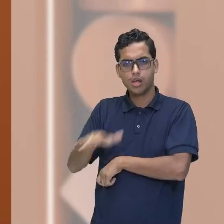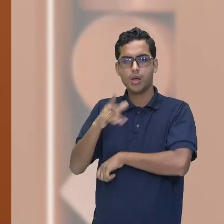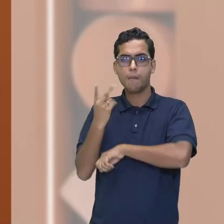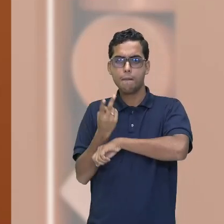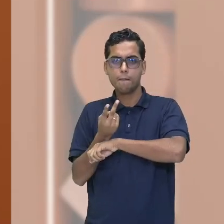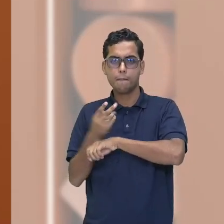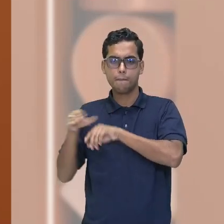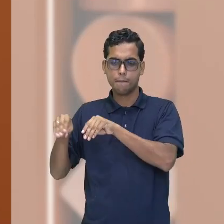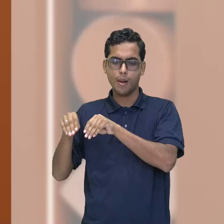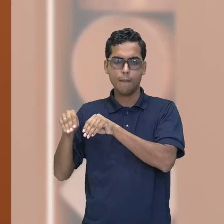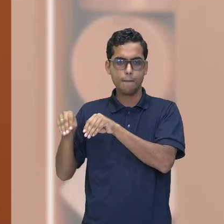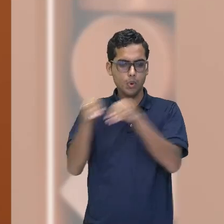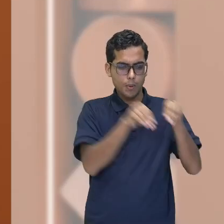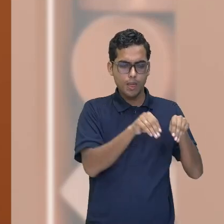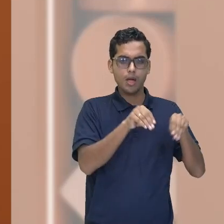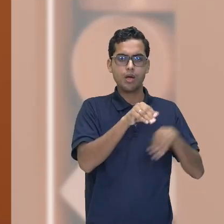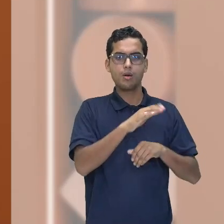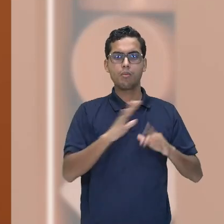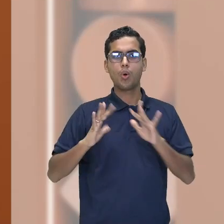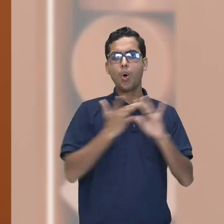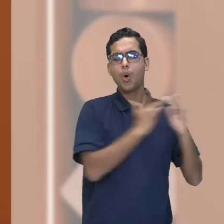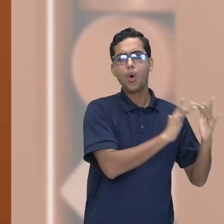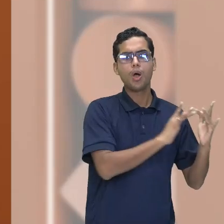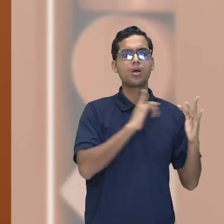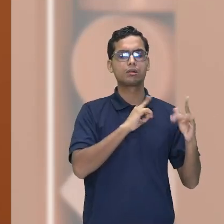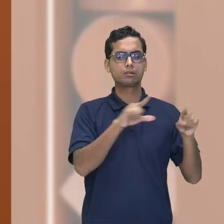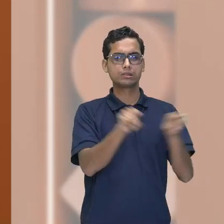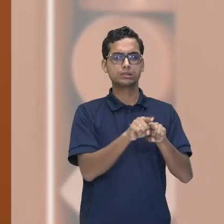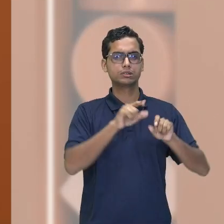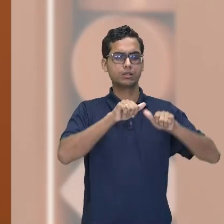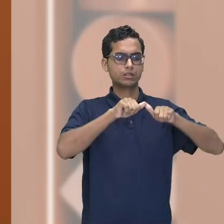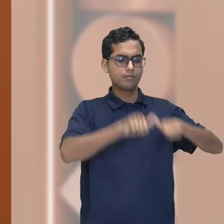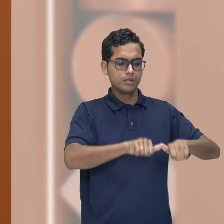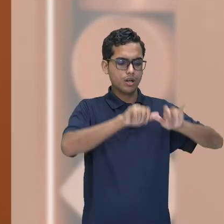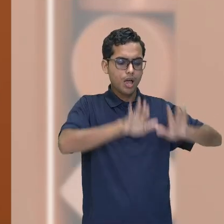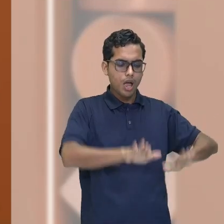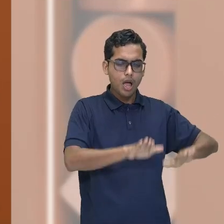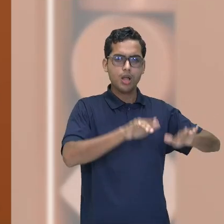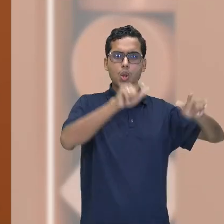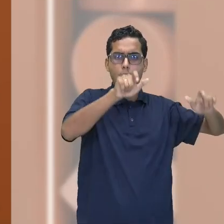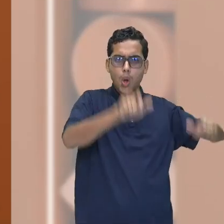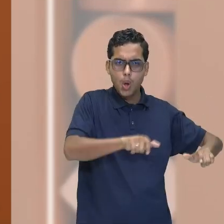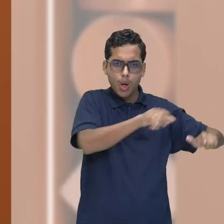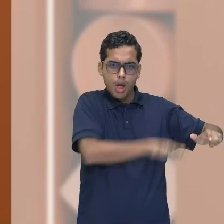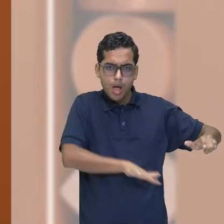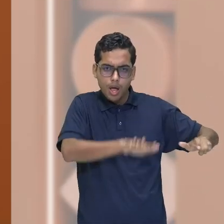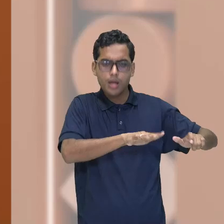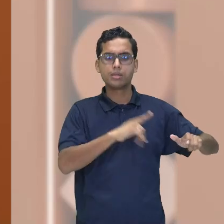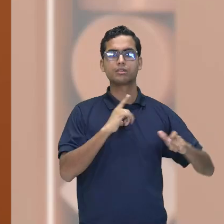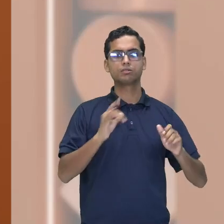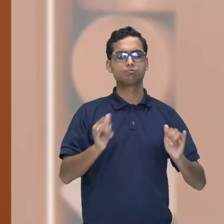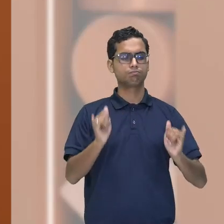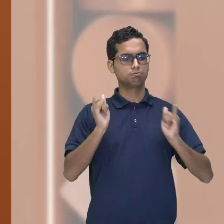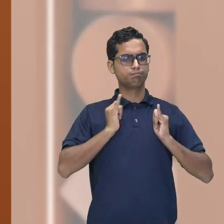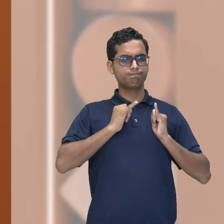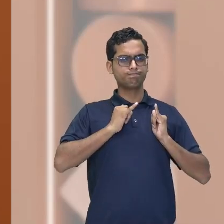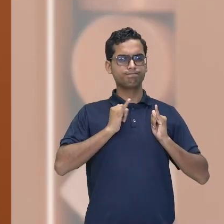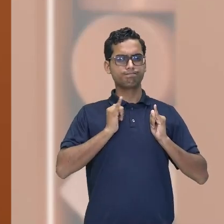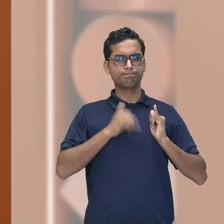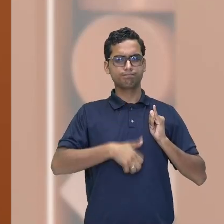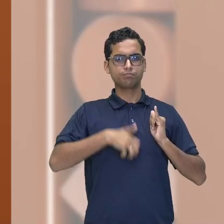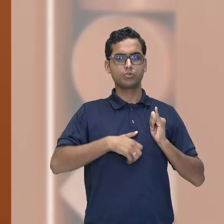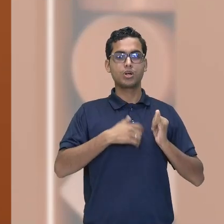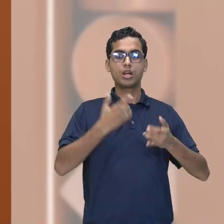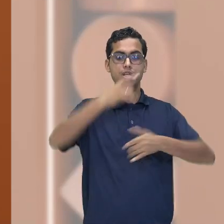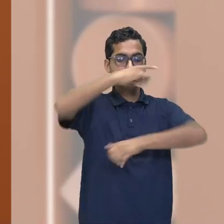se sedentarizar. Isso é, se fixar em determinadas regiões onde ele vai passar a produzir o